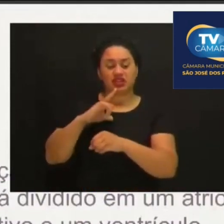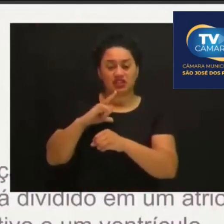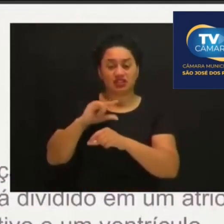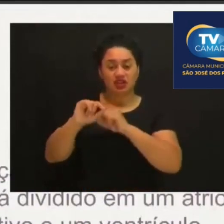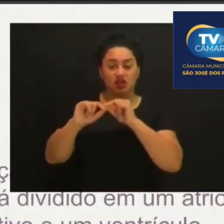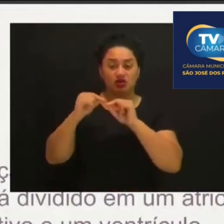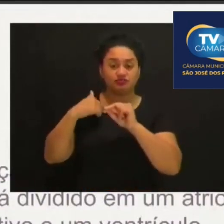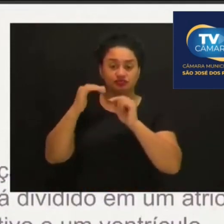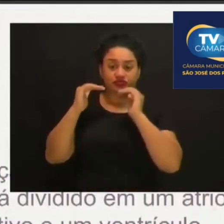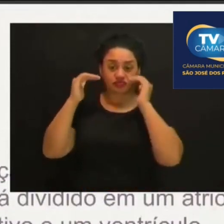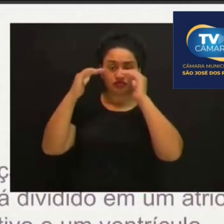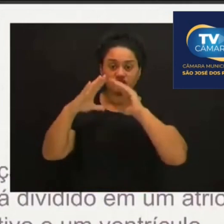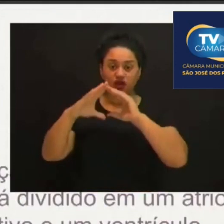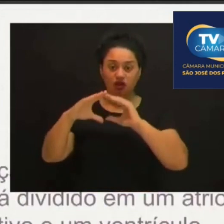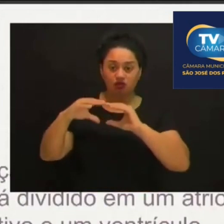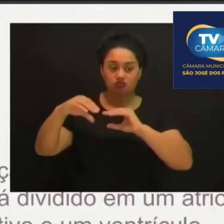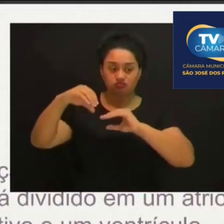membros superiores e inferiores.